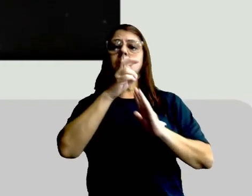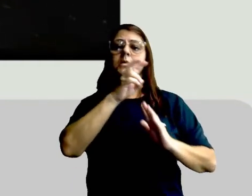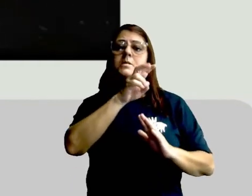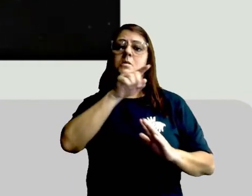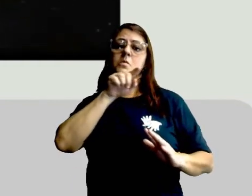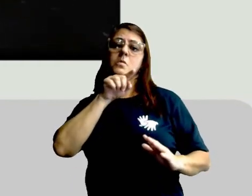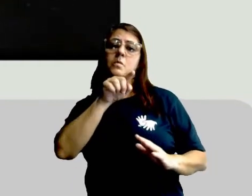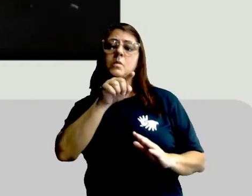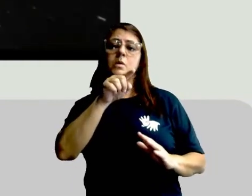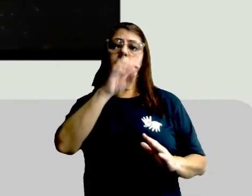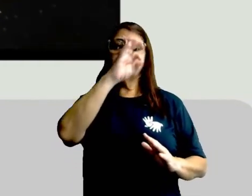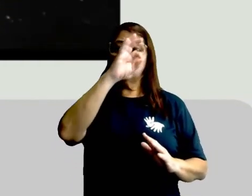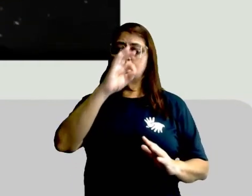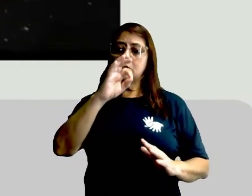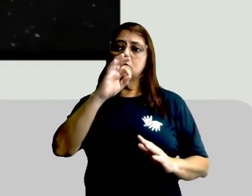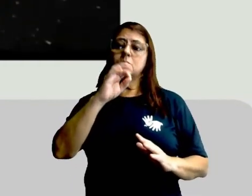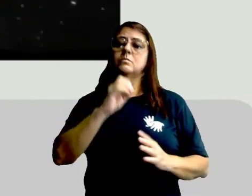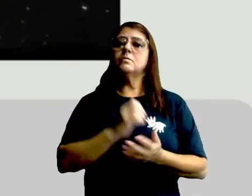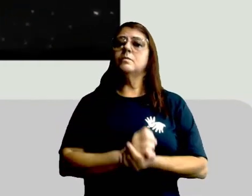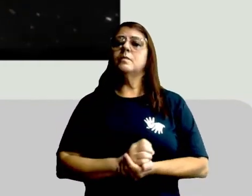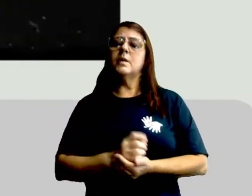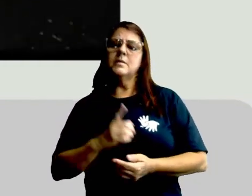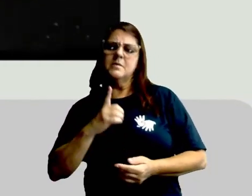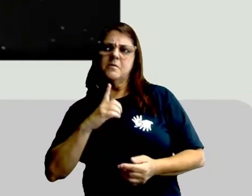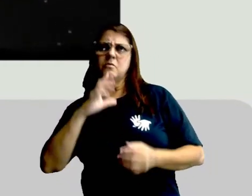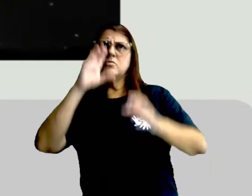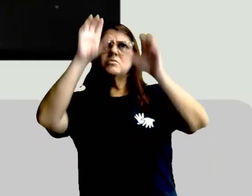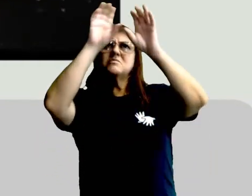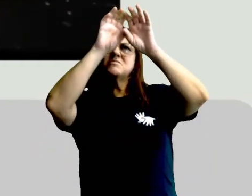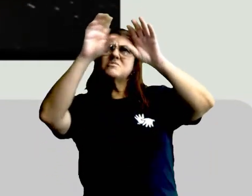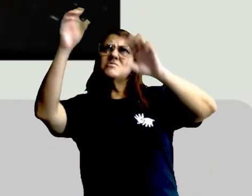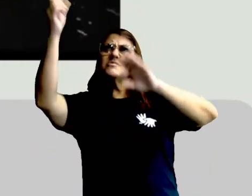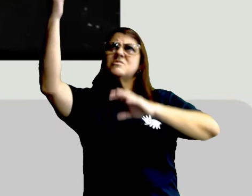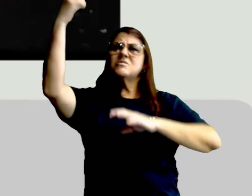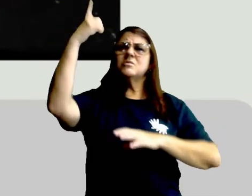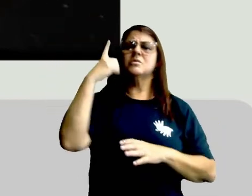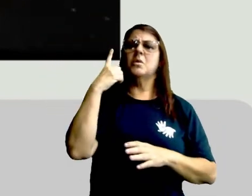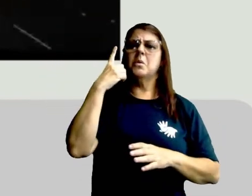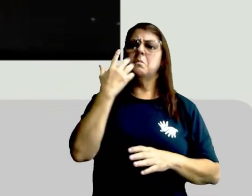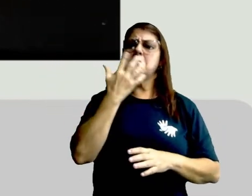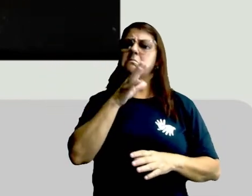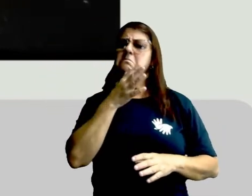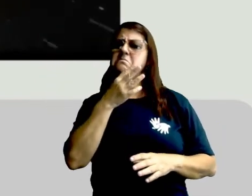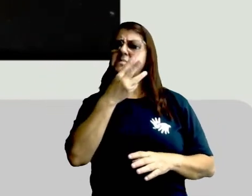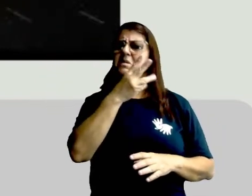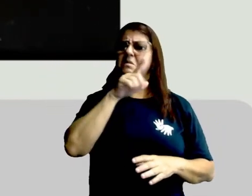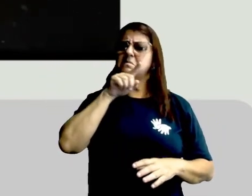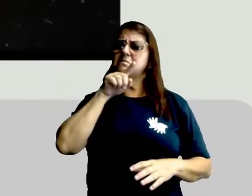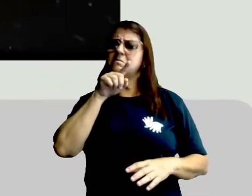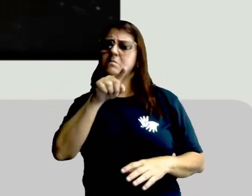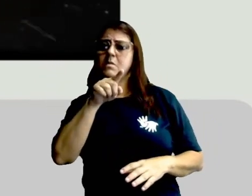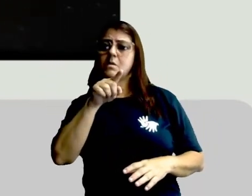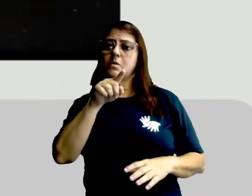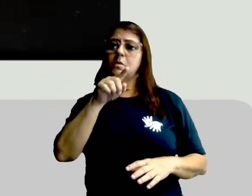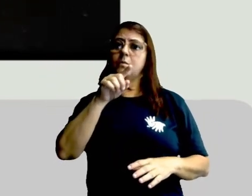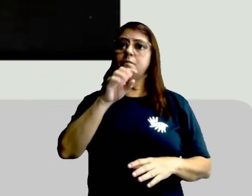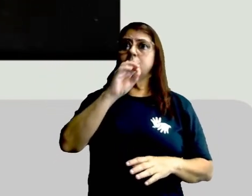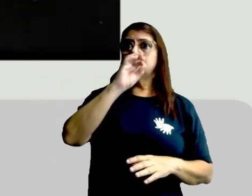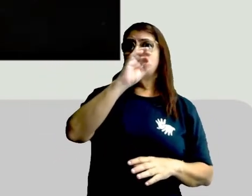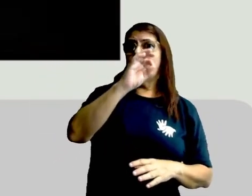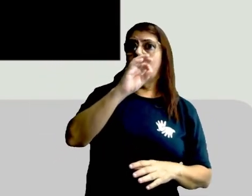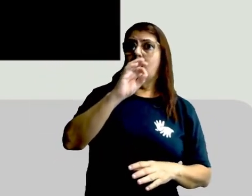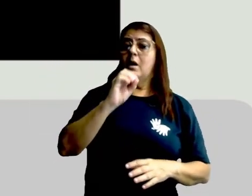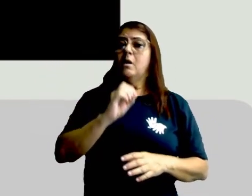de 5.500 graus. Se a superfície do Sol fosse mais fria, digamos uns 3.000 graus, ele iria